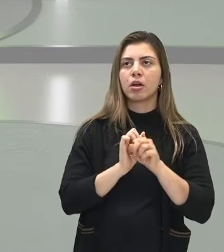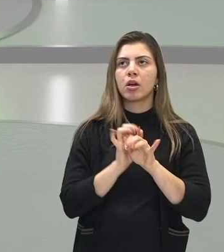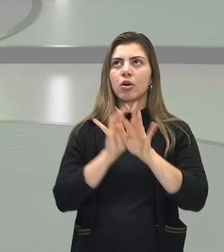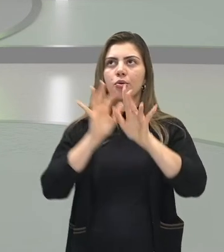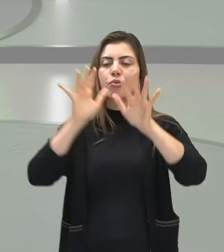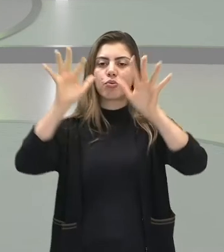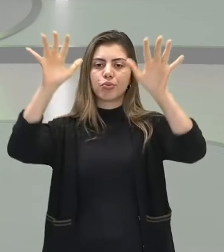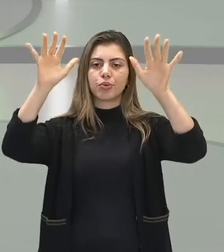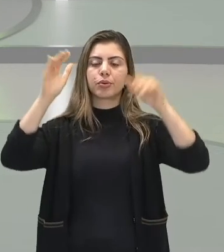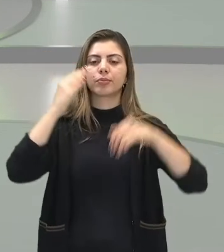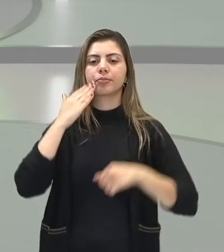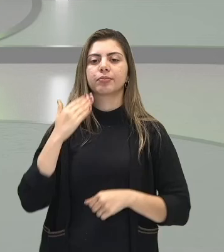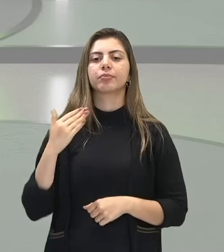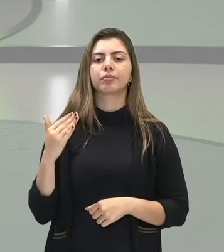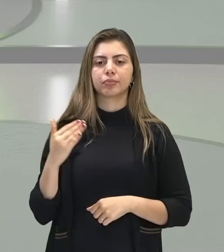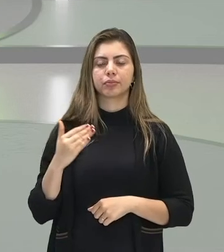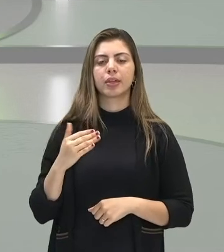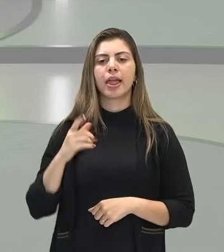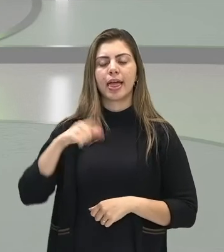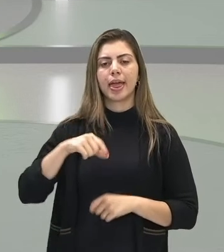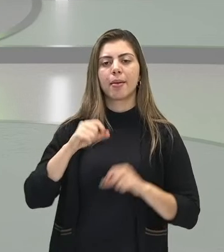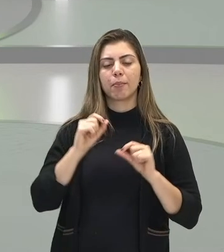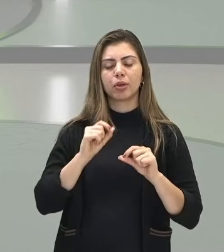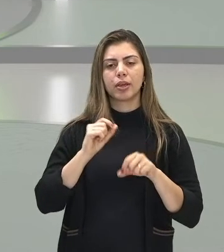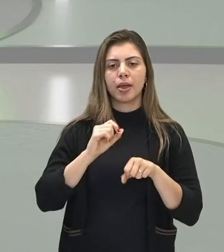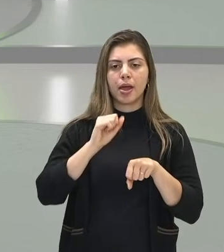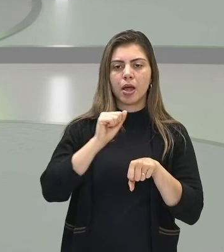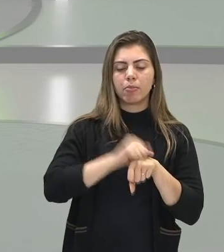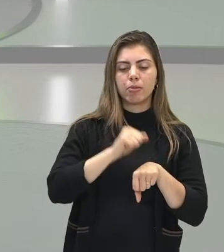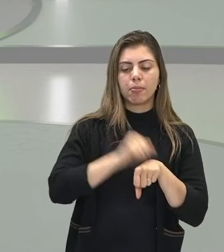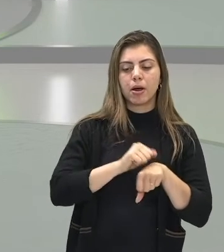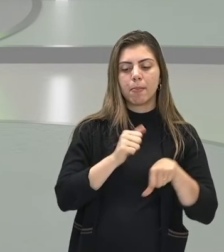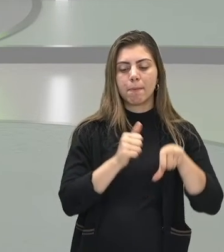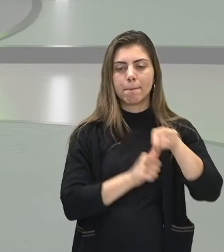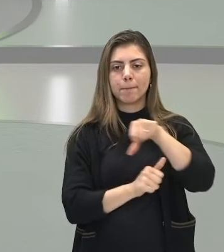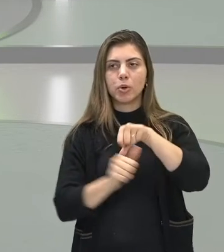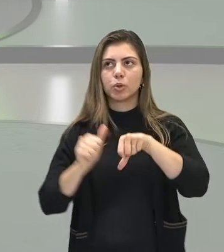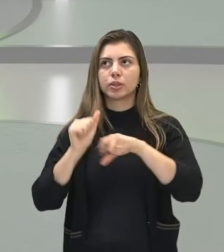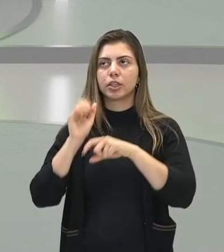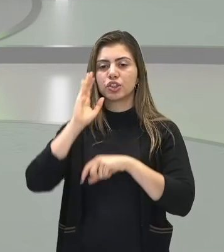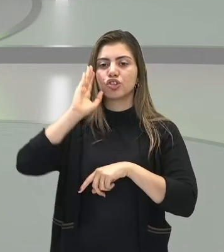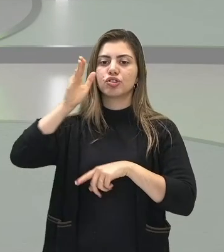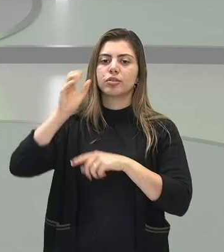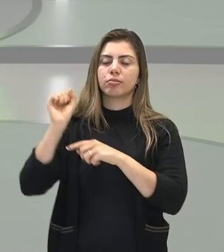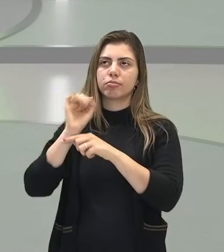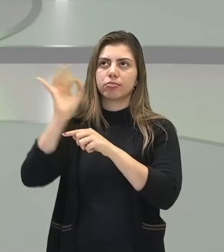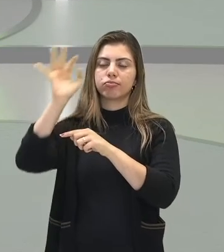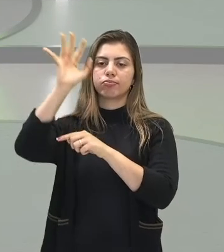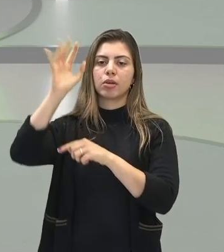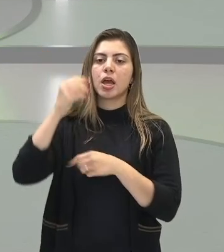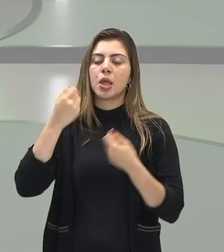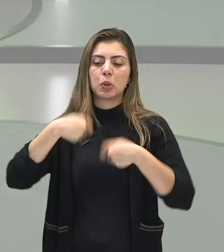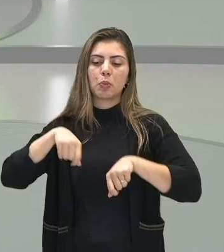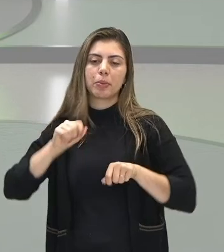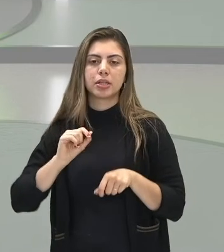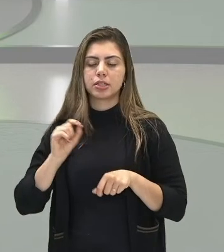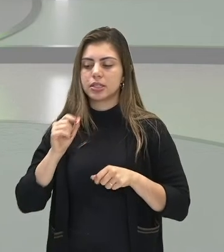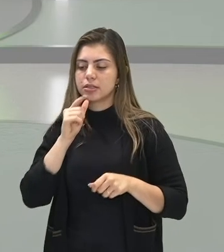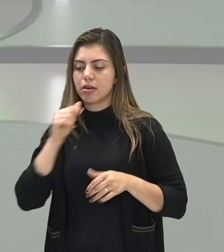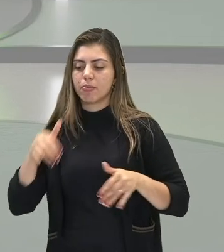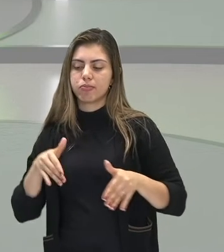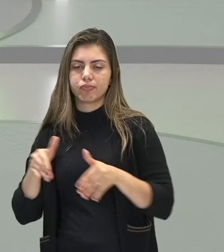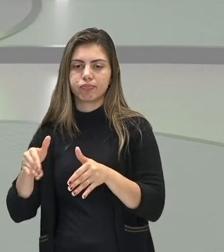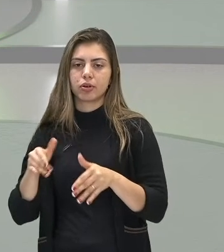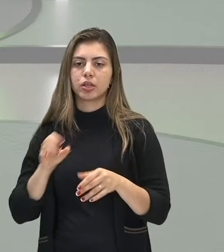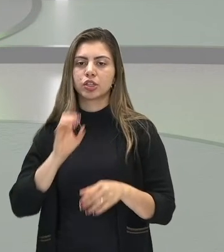sólido para o estado gasoso, sem passar pelo estado líquido. Então,